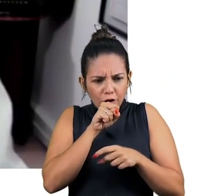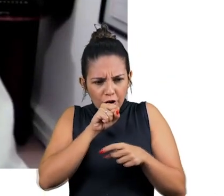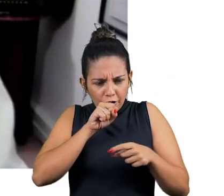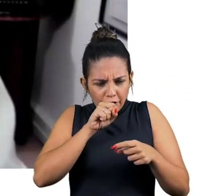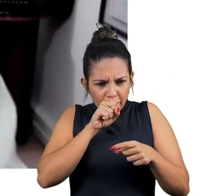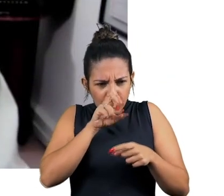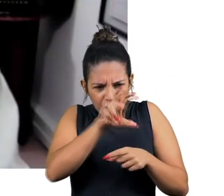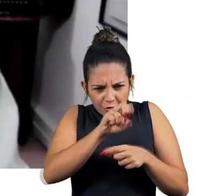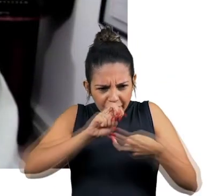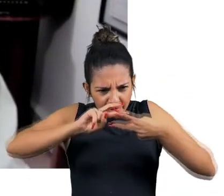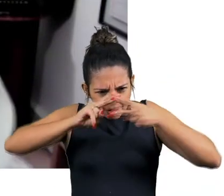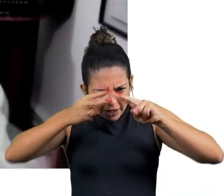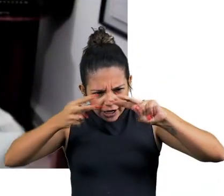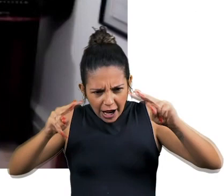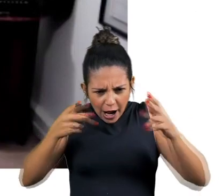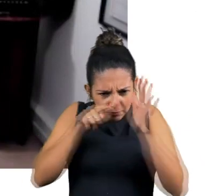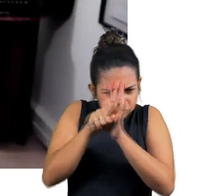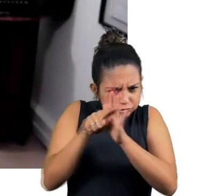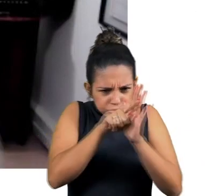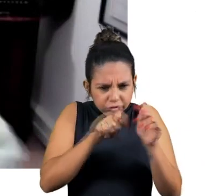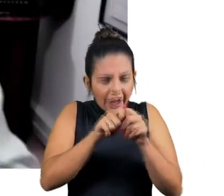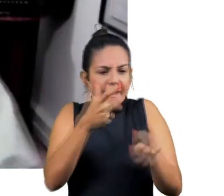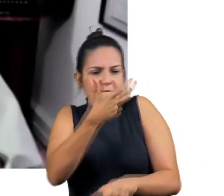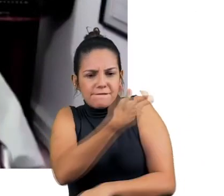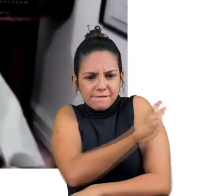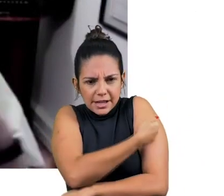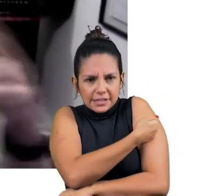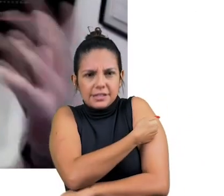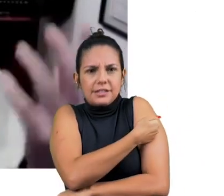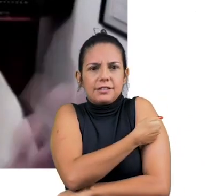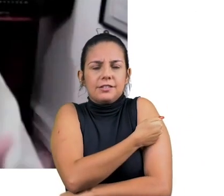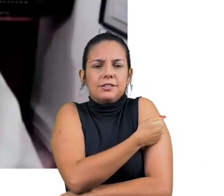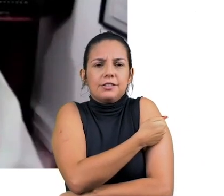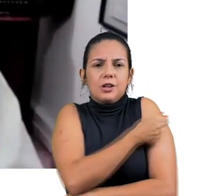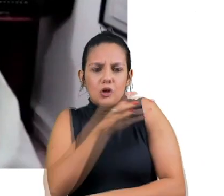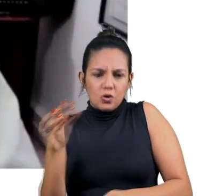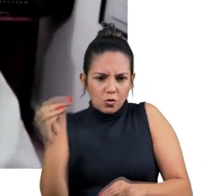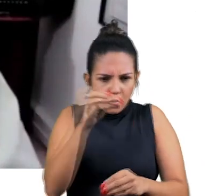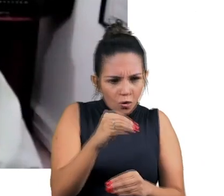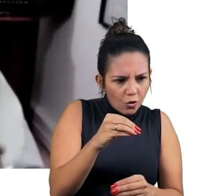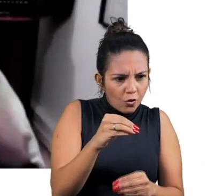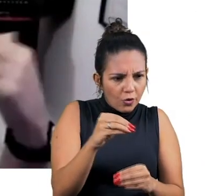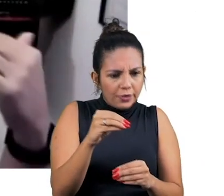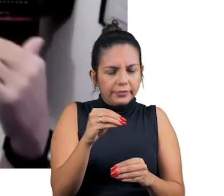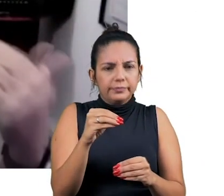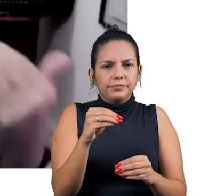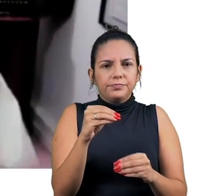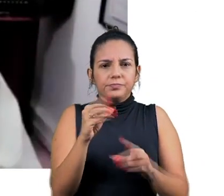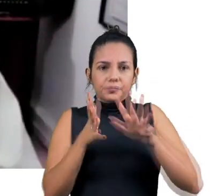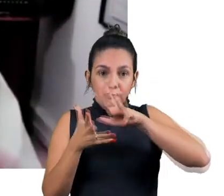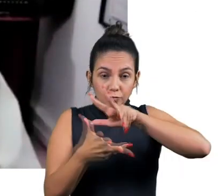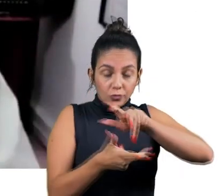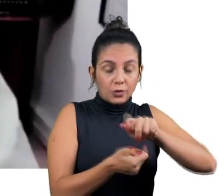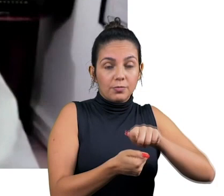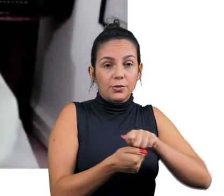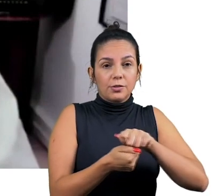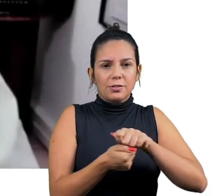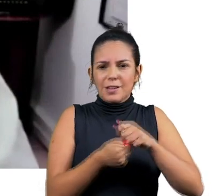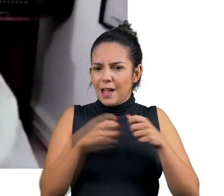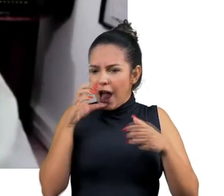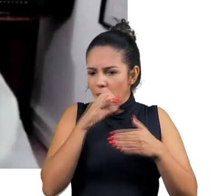decifrou o DNA do vírus, começou a fazer uma vacina, ou lá com anticorpo, e em cooperação mundial,